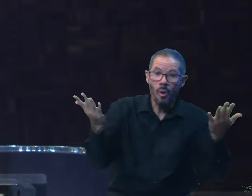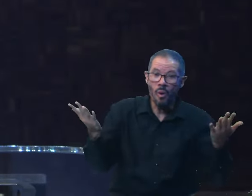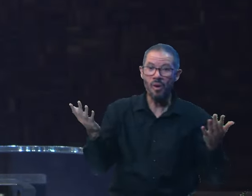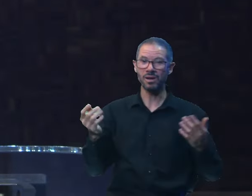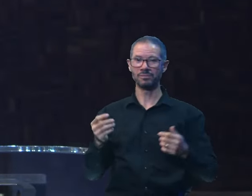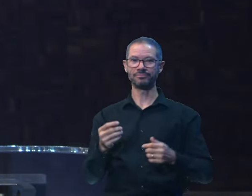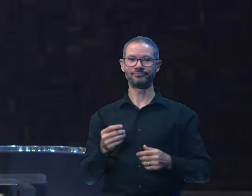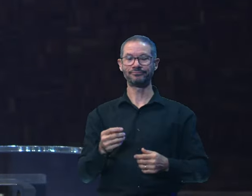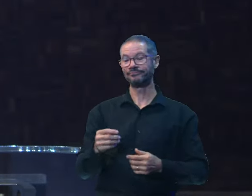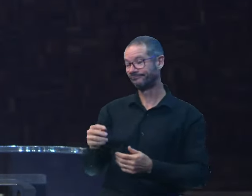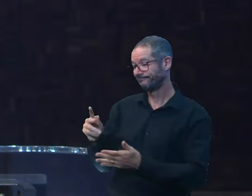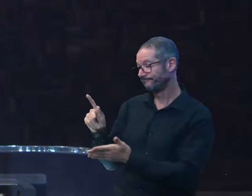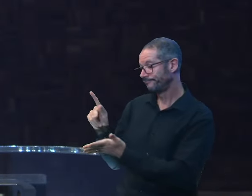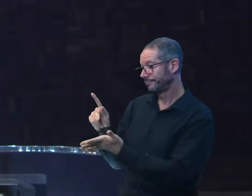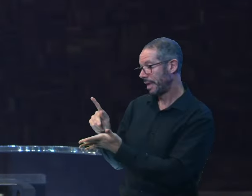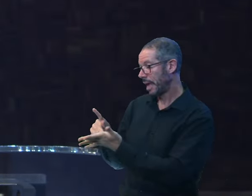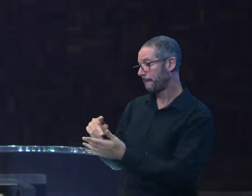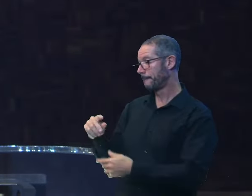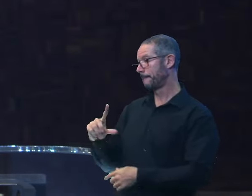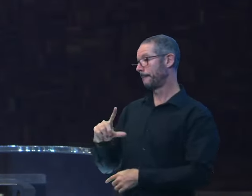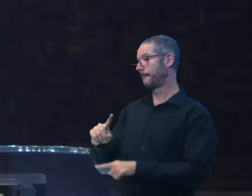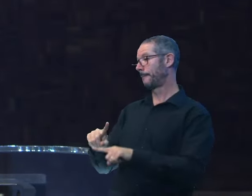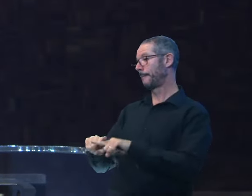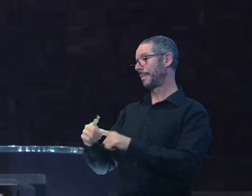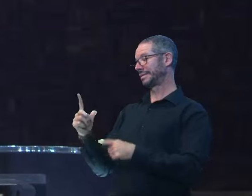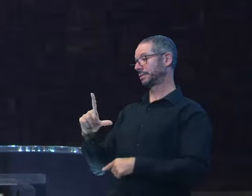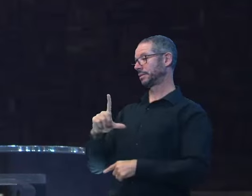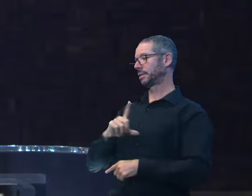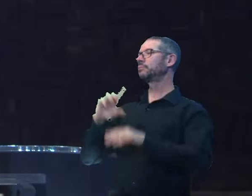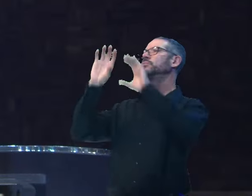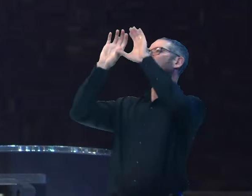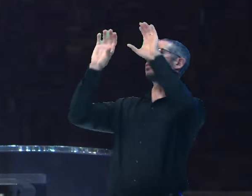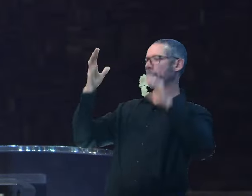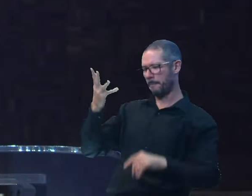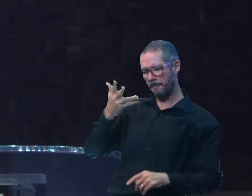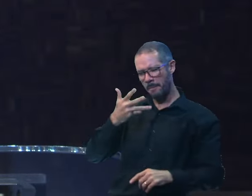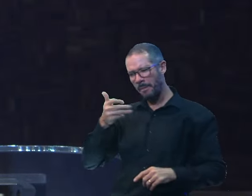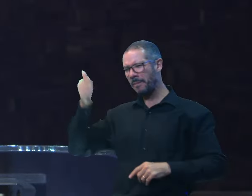falei, filho, mas existe um lugar que é melhor, que é o céu.